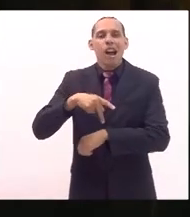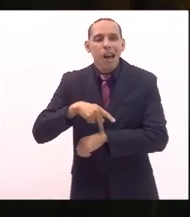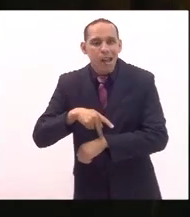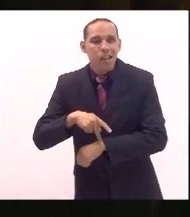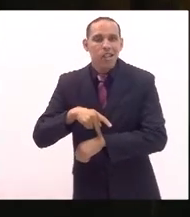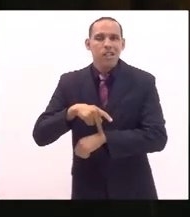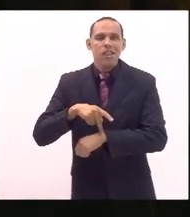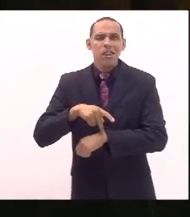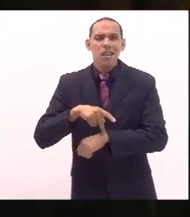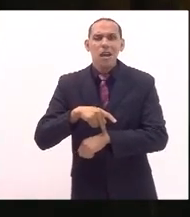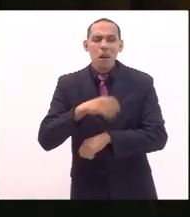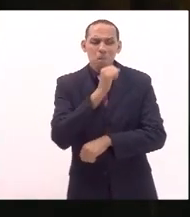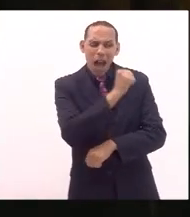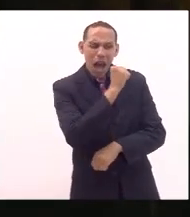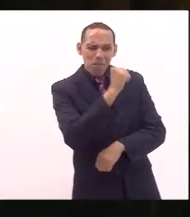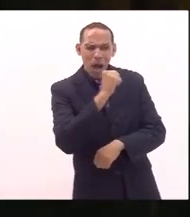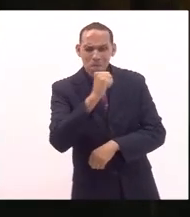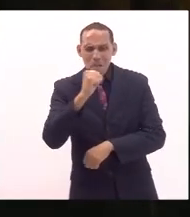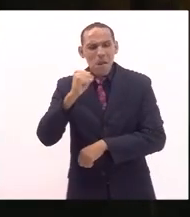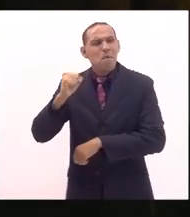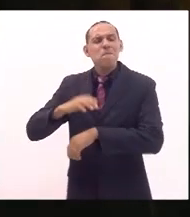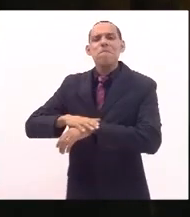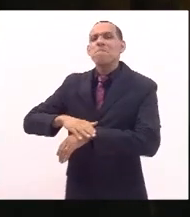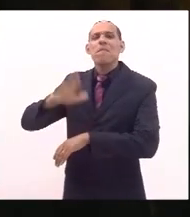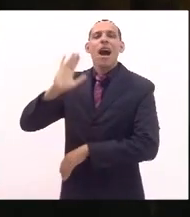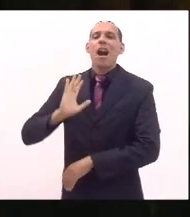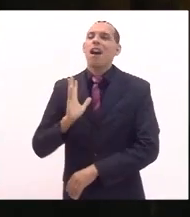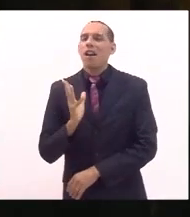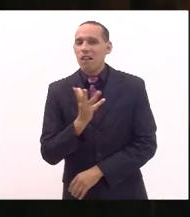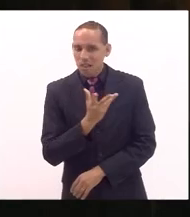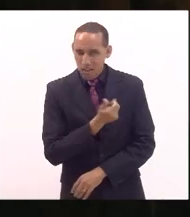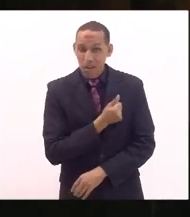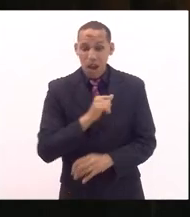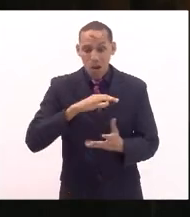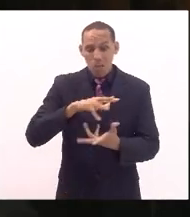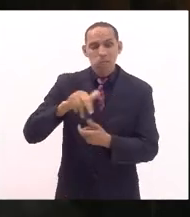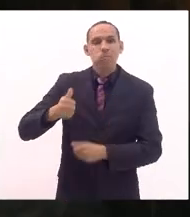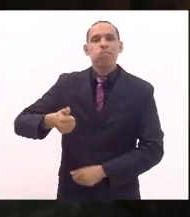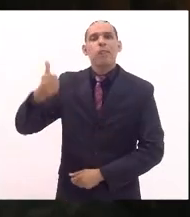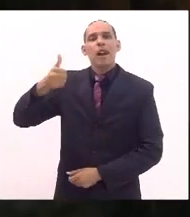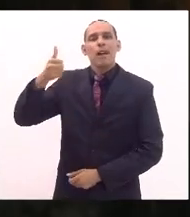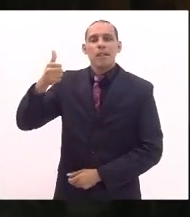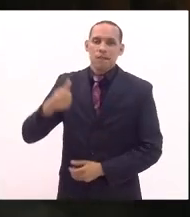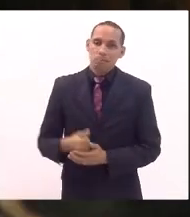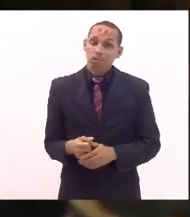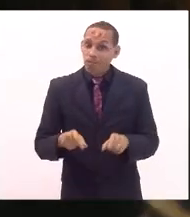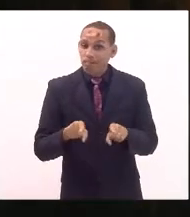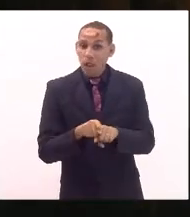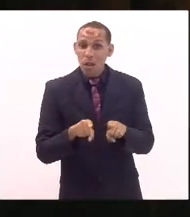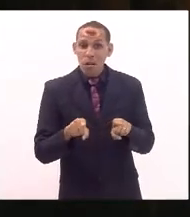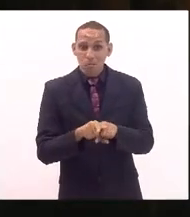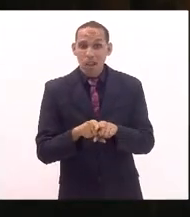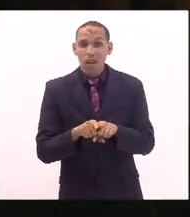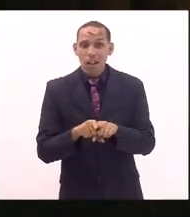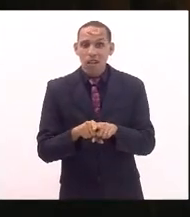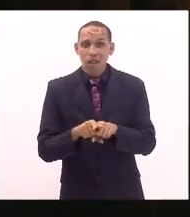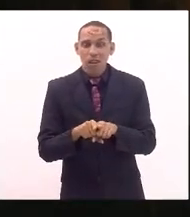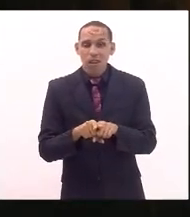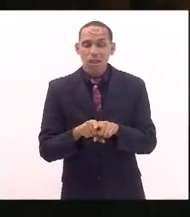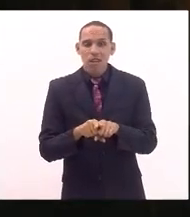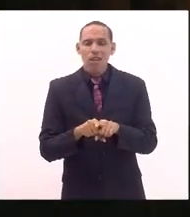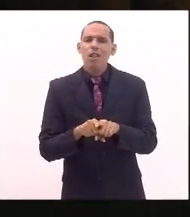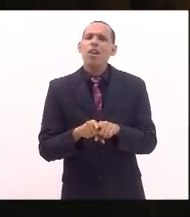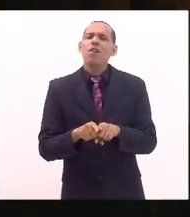nação que mais mata a população transe do mundo e é também a que mais